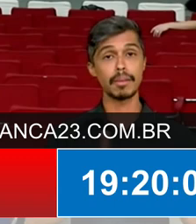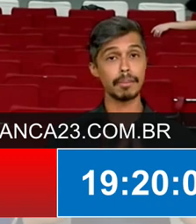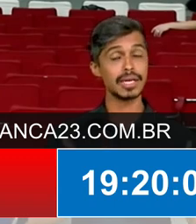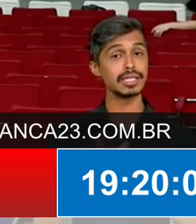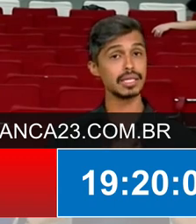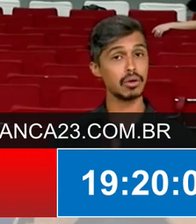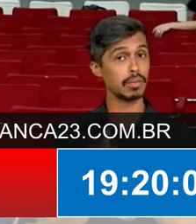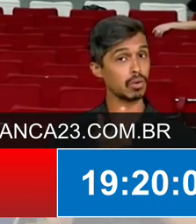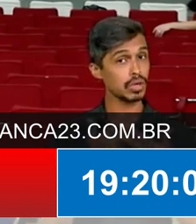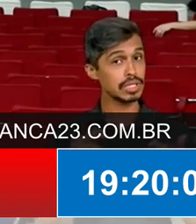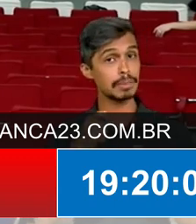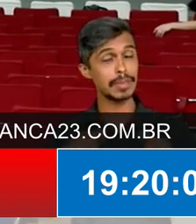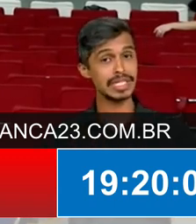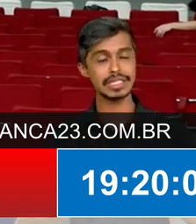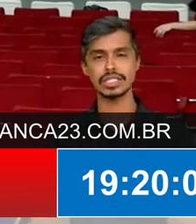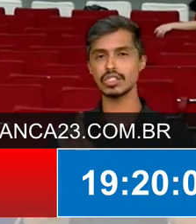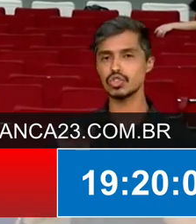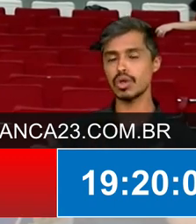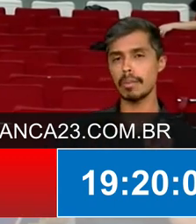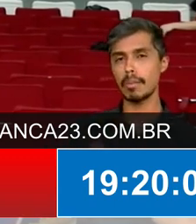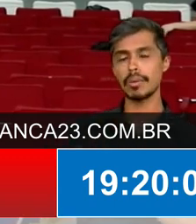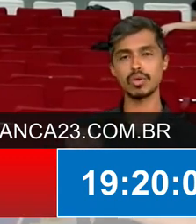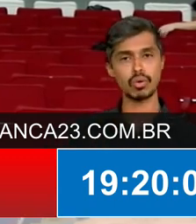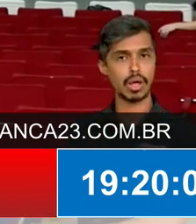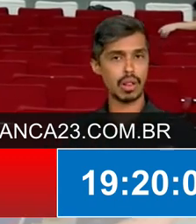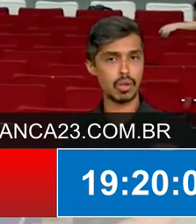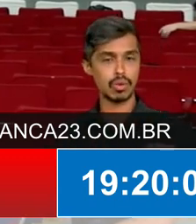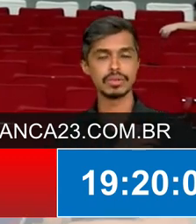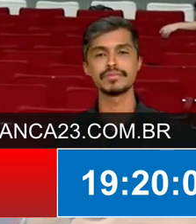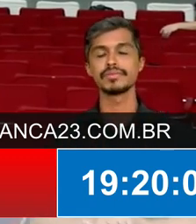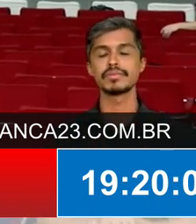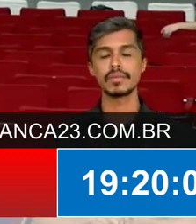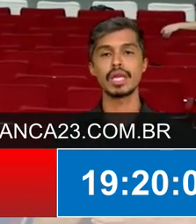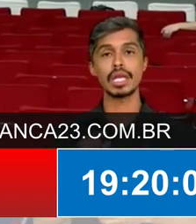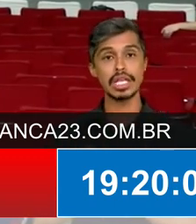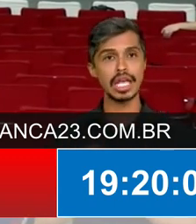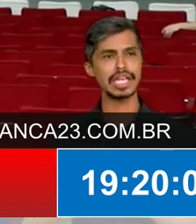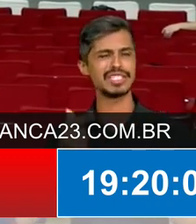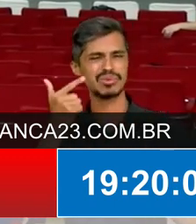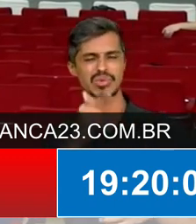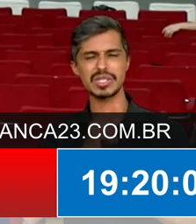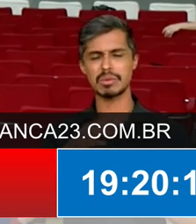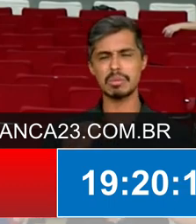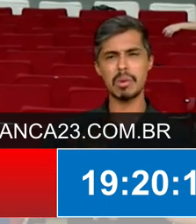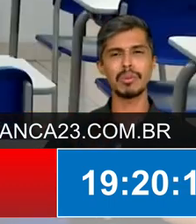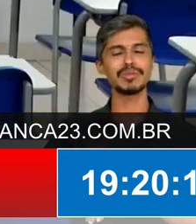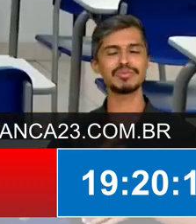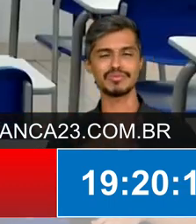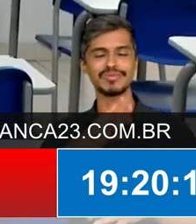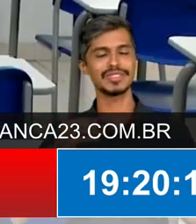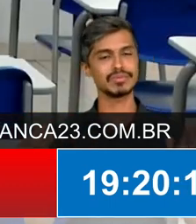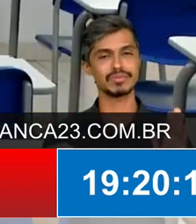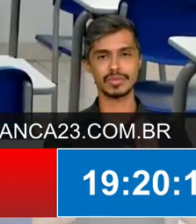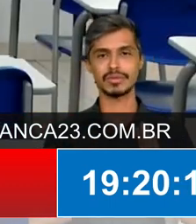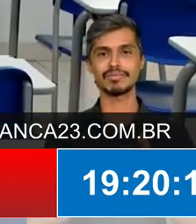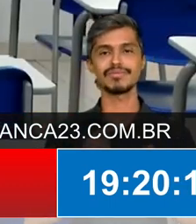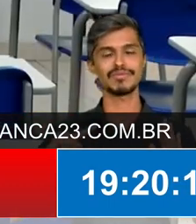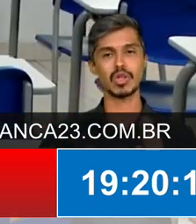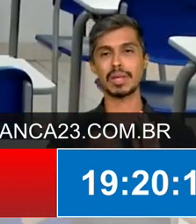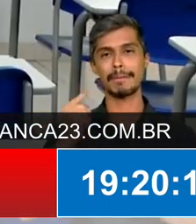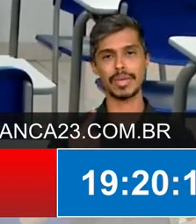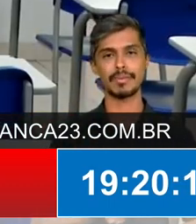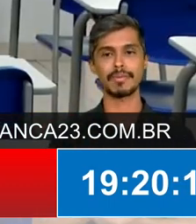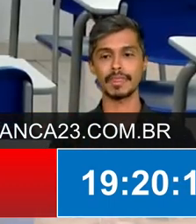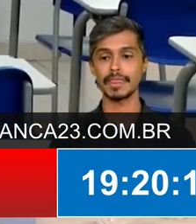ele precisa ser construído somente pelo aluno e é esse que eu digo que traz a nota 1000 que é a nota máxima a cada ano que passa o